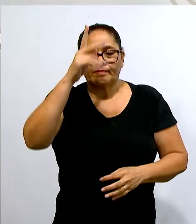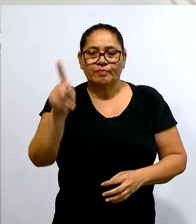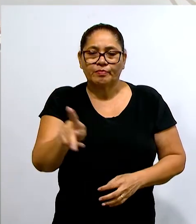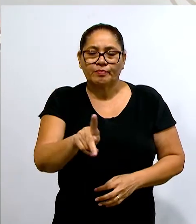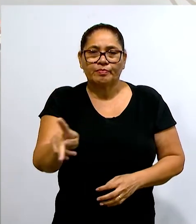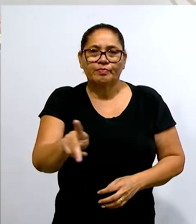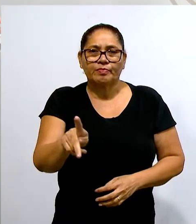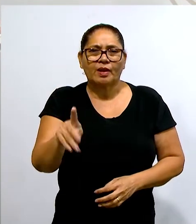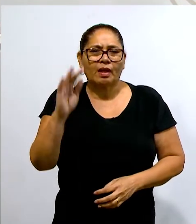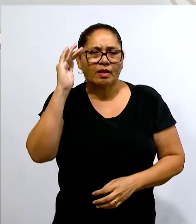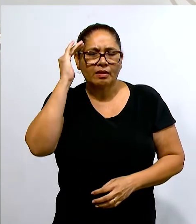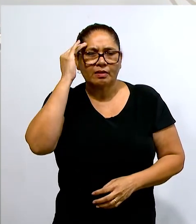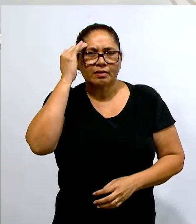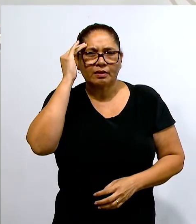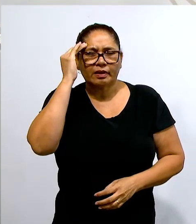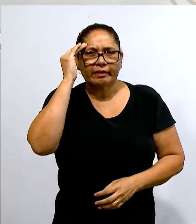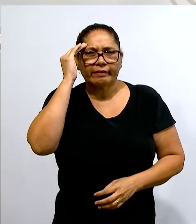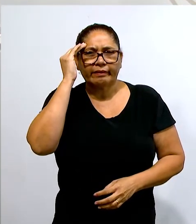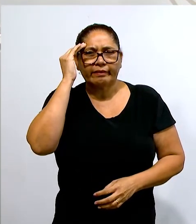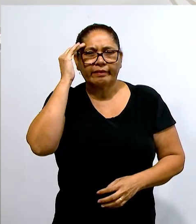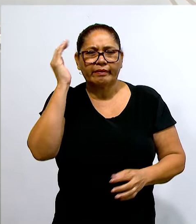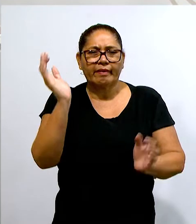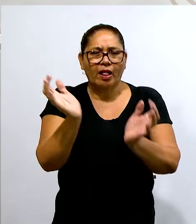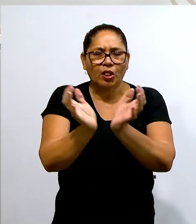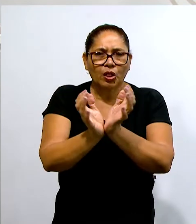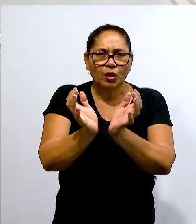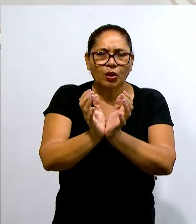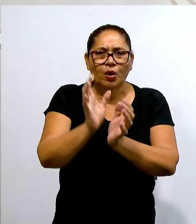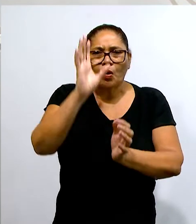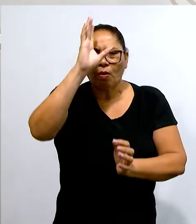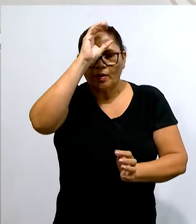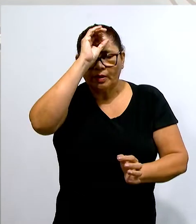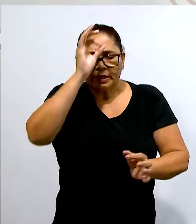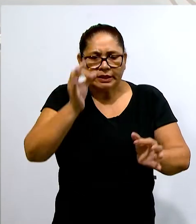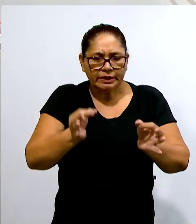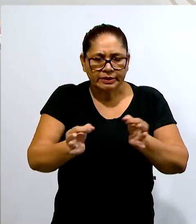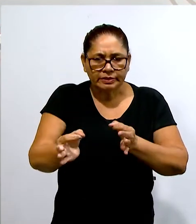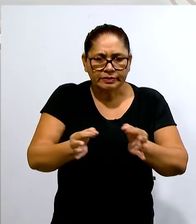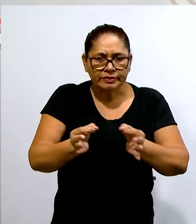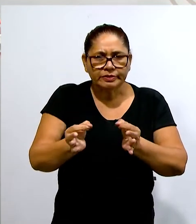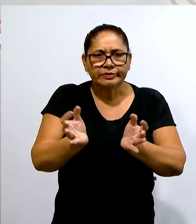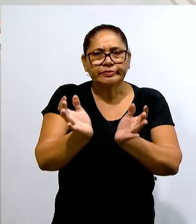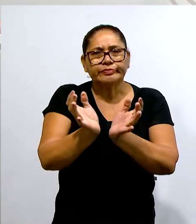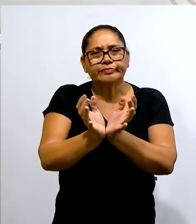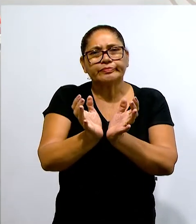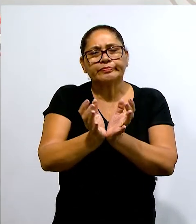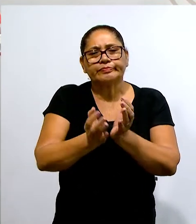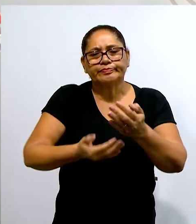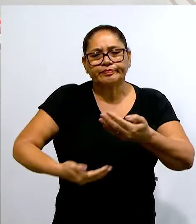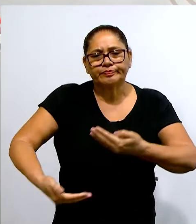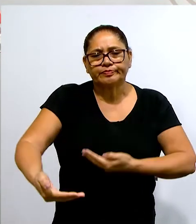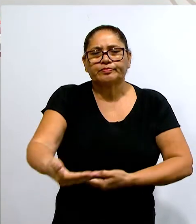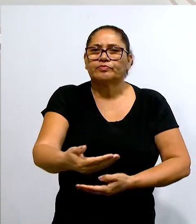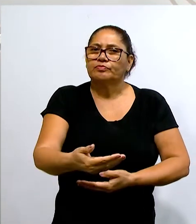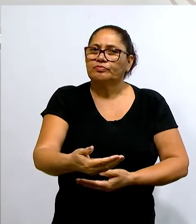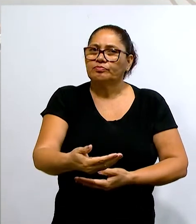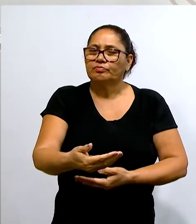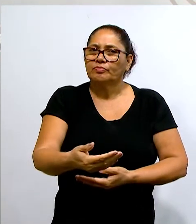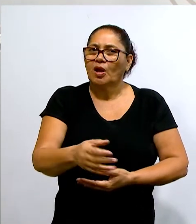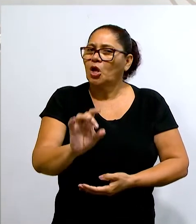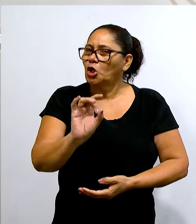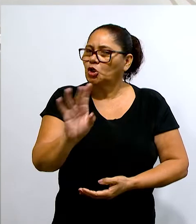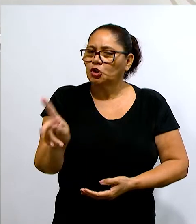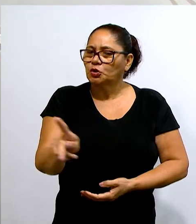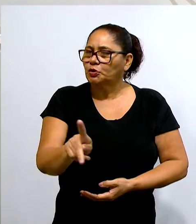professor compreende que a turma aprende, que a turma se organiza. Porque, às vezes, o mediador do conhecimento não sou eu para